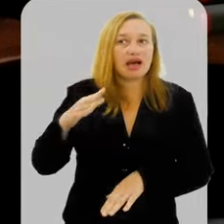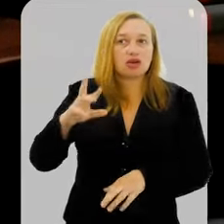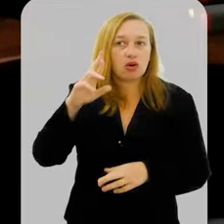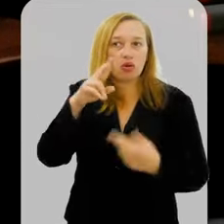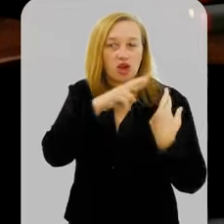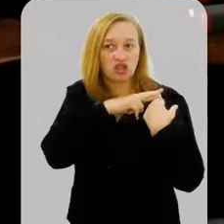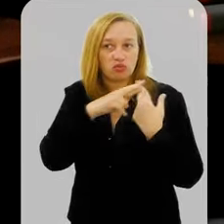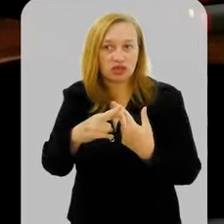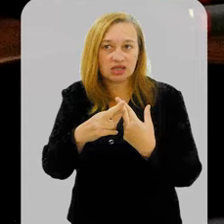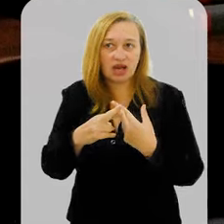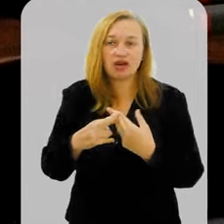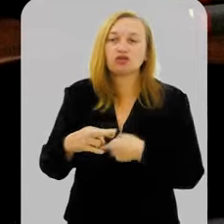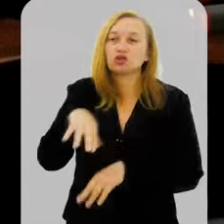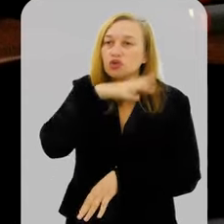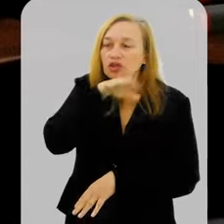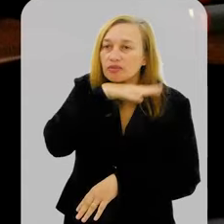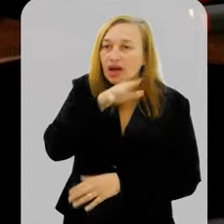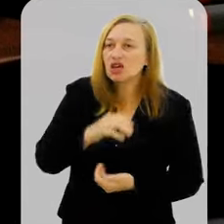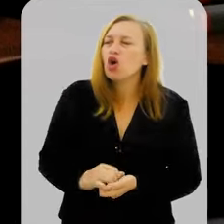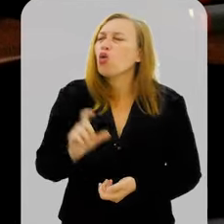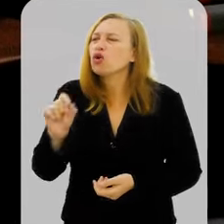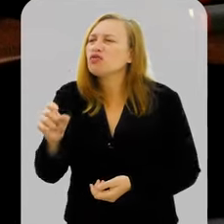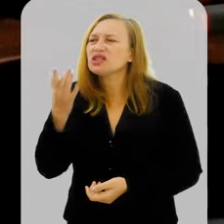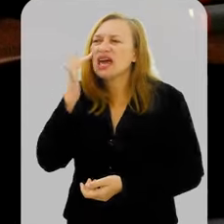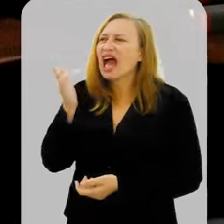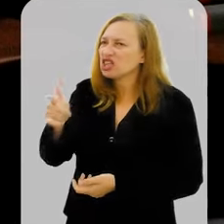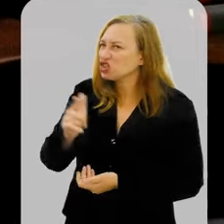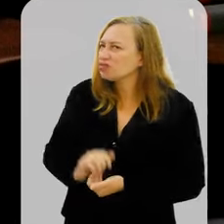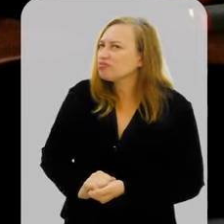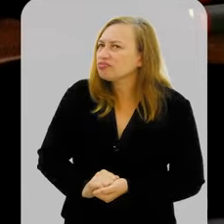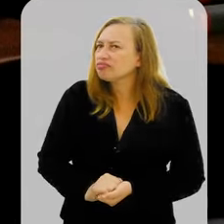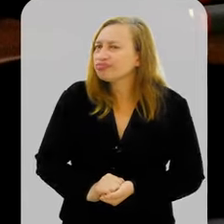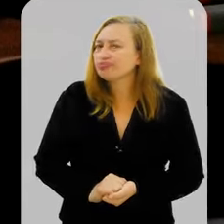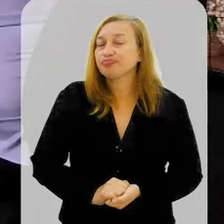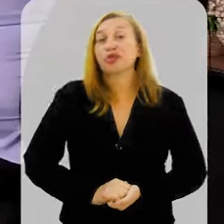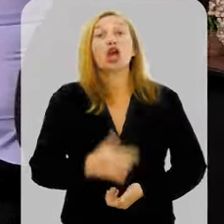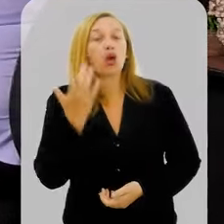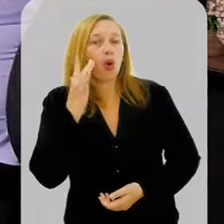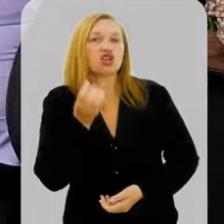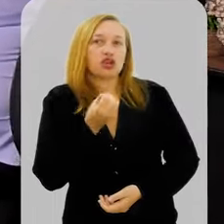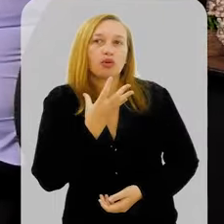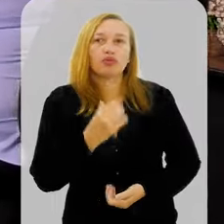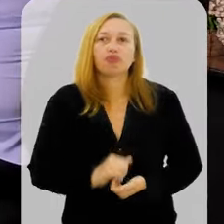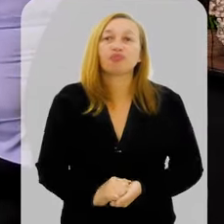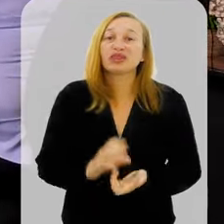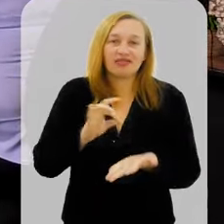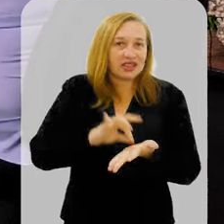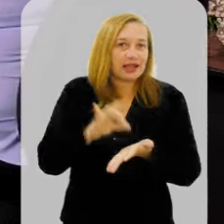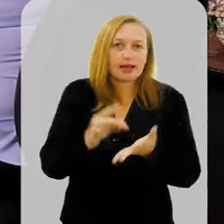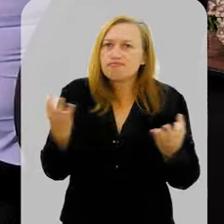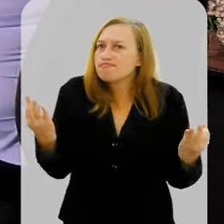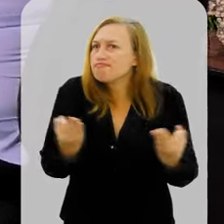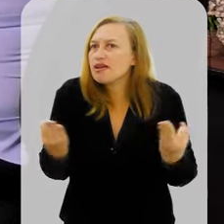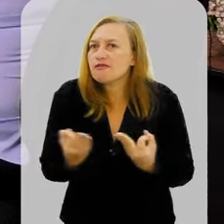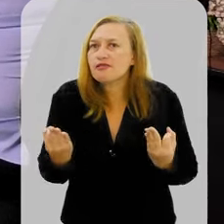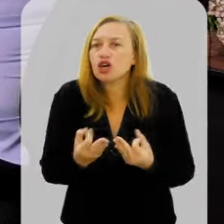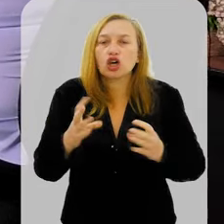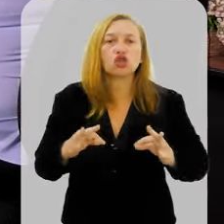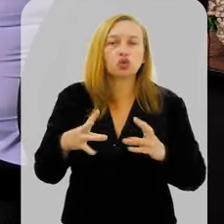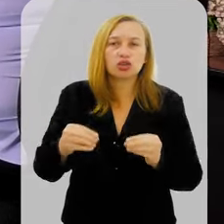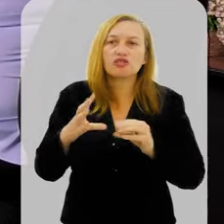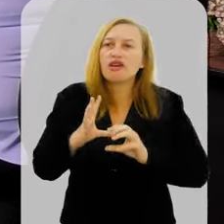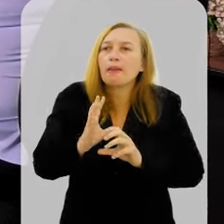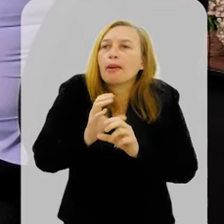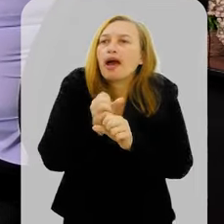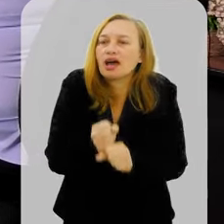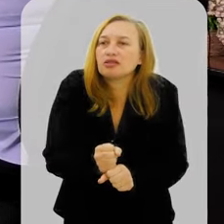muito maior aos tutores, né? O que que a senhora acha desse programa? A senhora acha que é válido? Eu acho que é válido. Na verdade, eu acho sensacional.